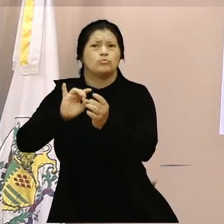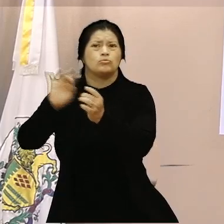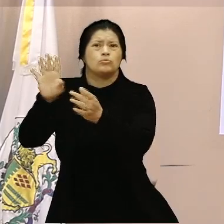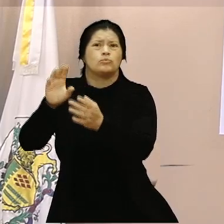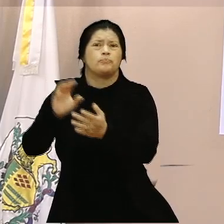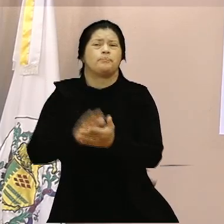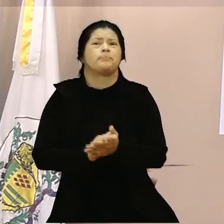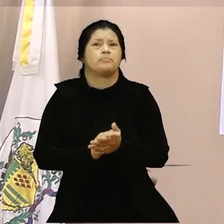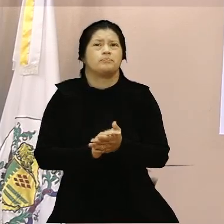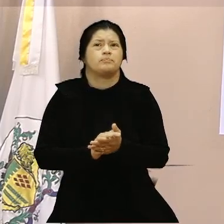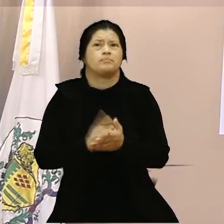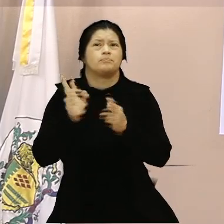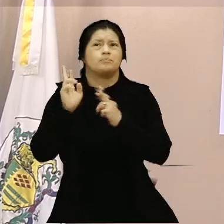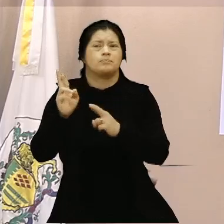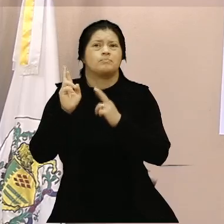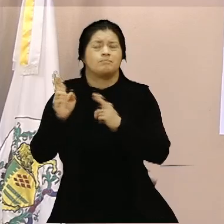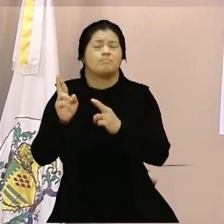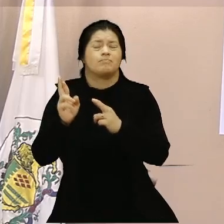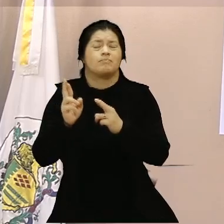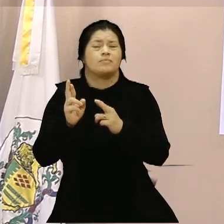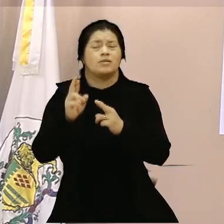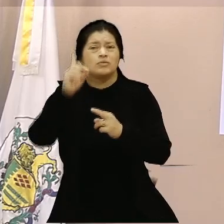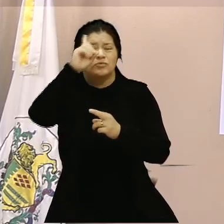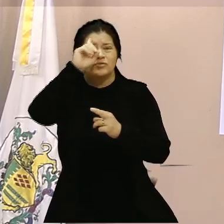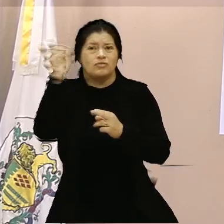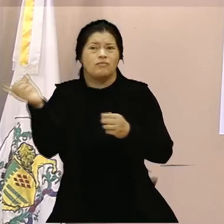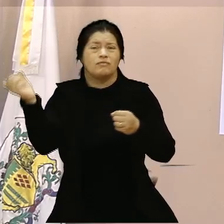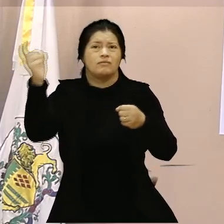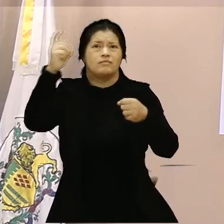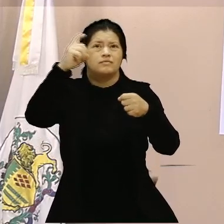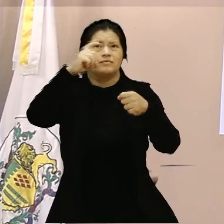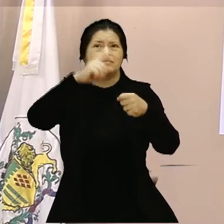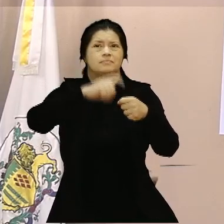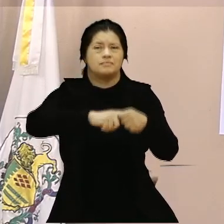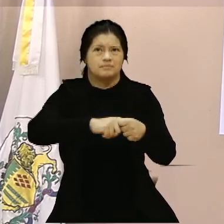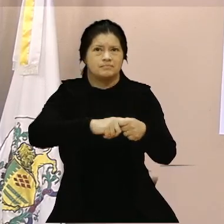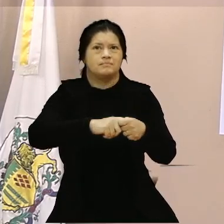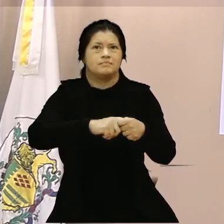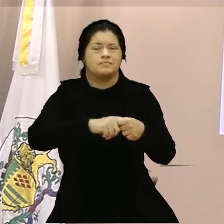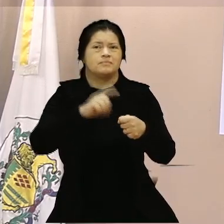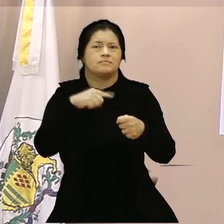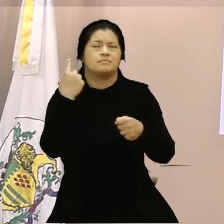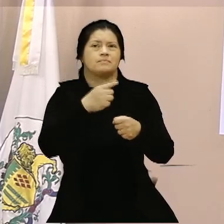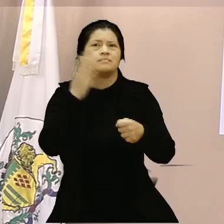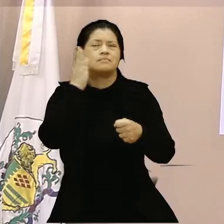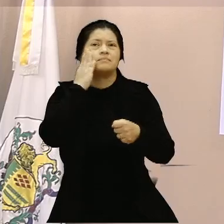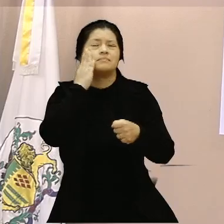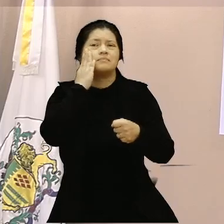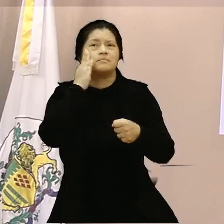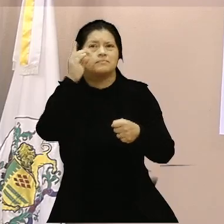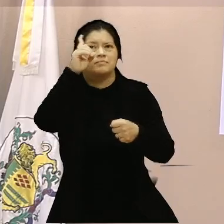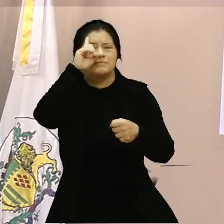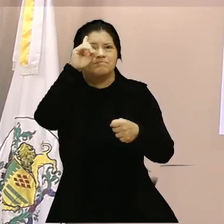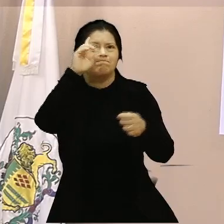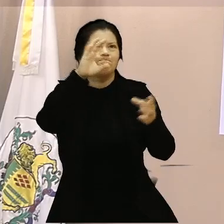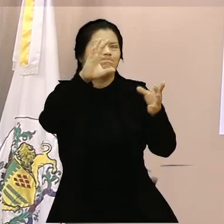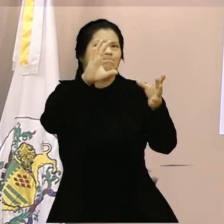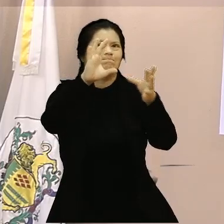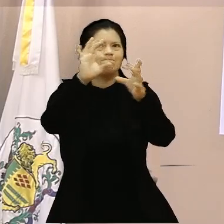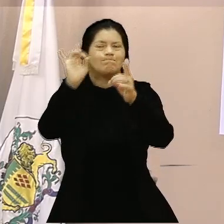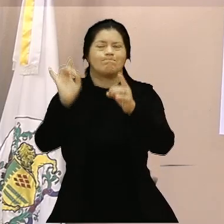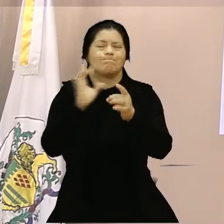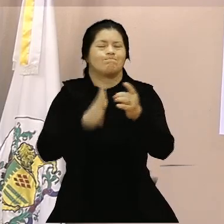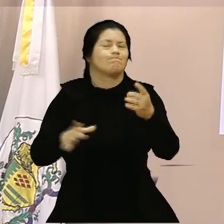na esperança de que um dia volte. E a gente sabe que é muito complexo, muito difícil e nunca vai voltar na